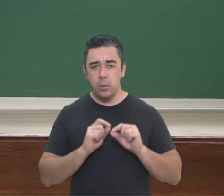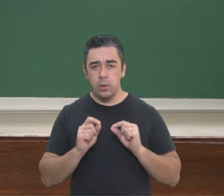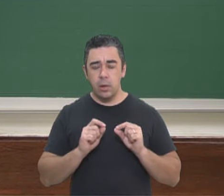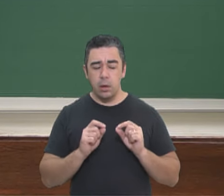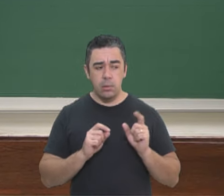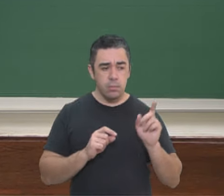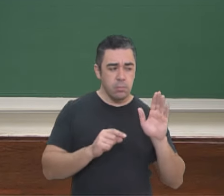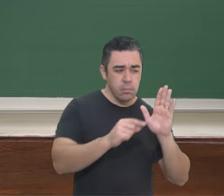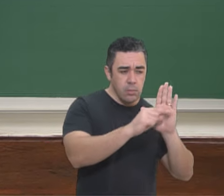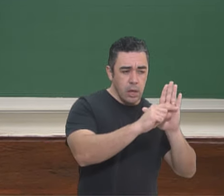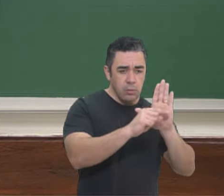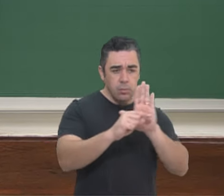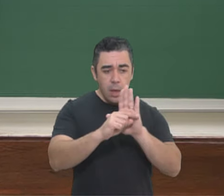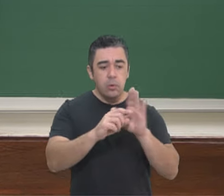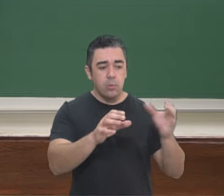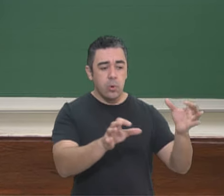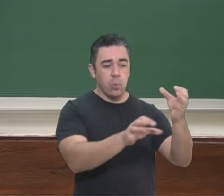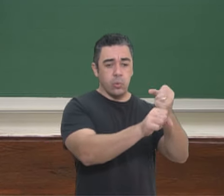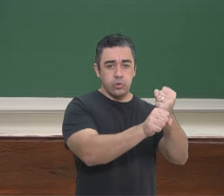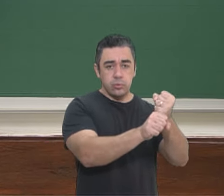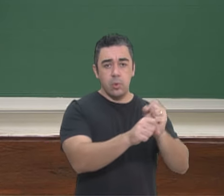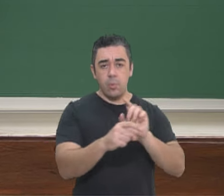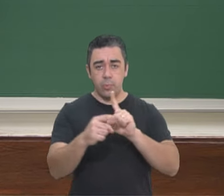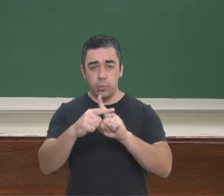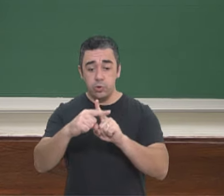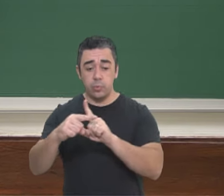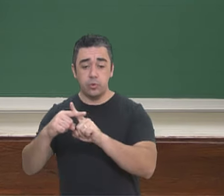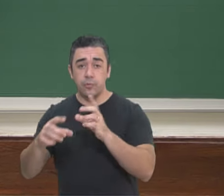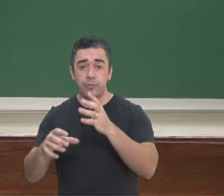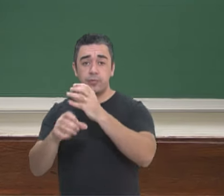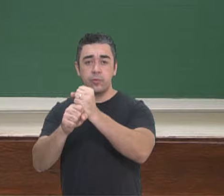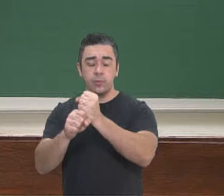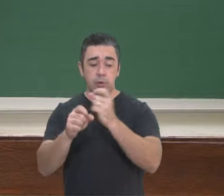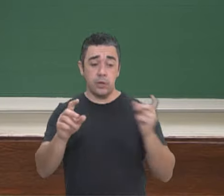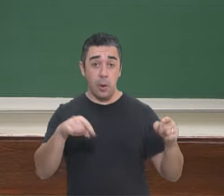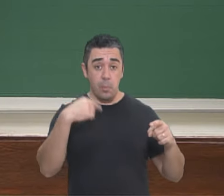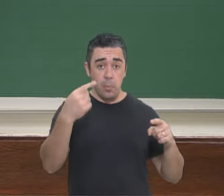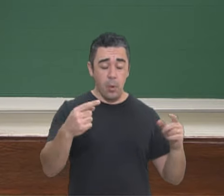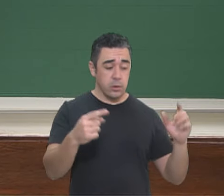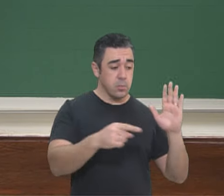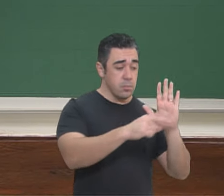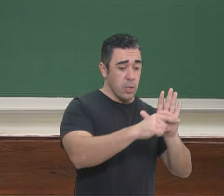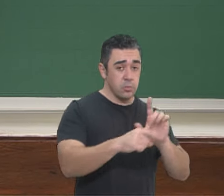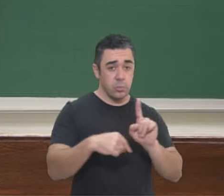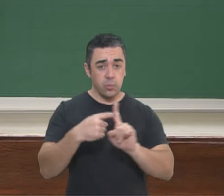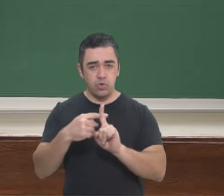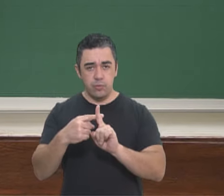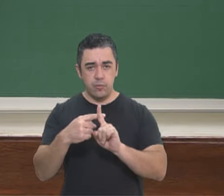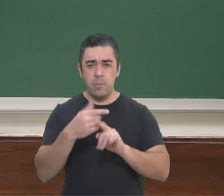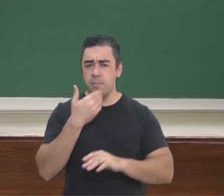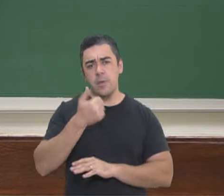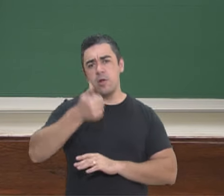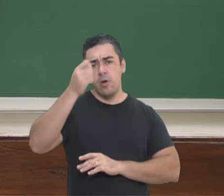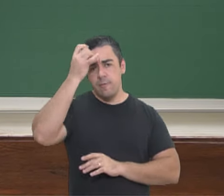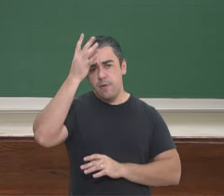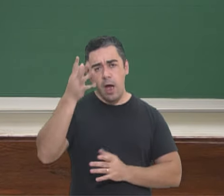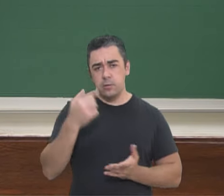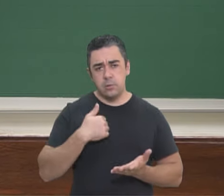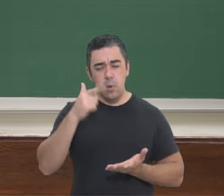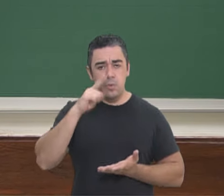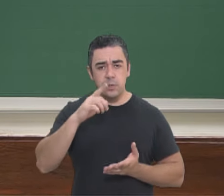A, 23. A letra B, 0. A letra C, 1. A letra D,